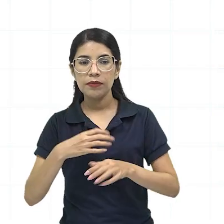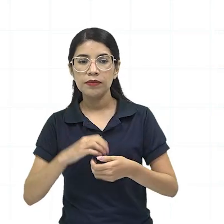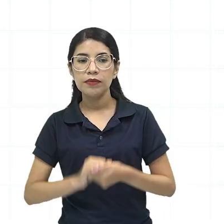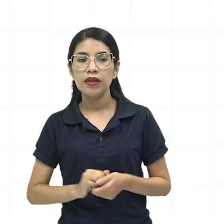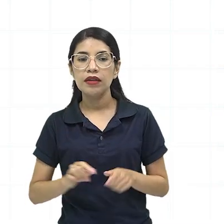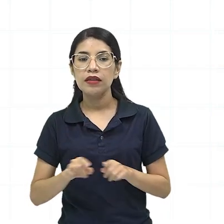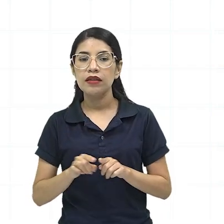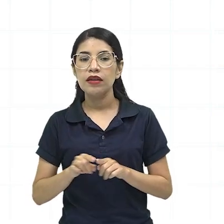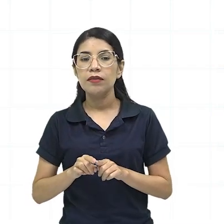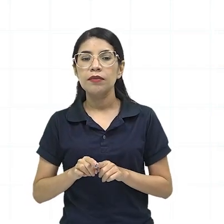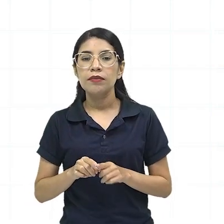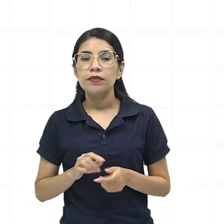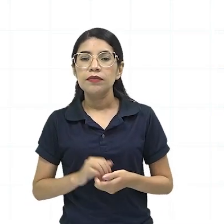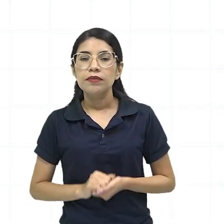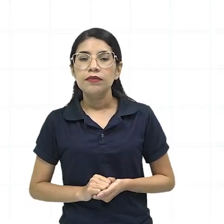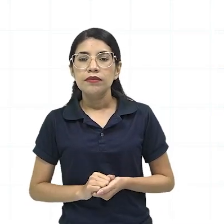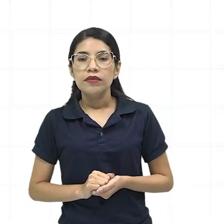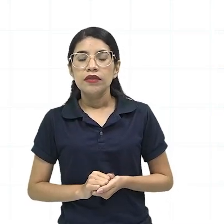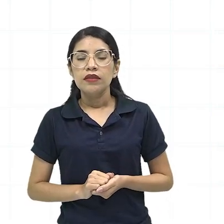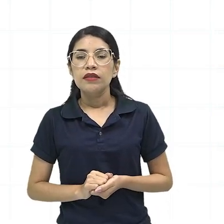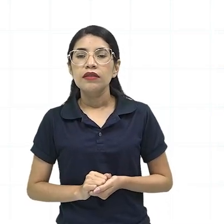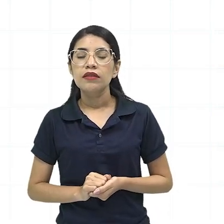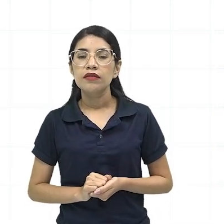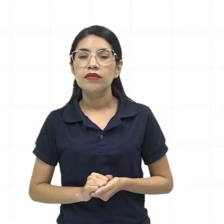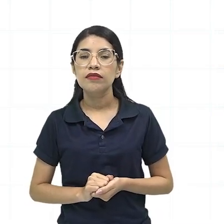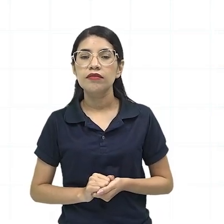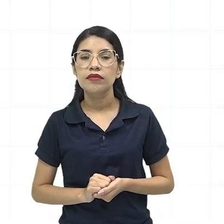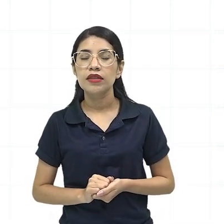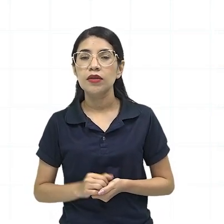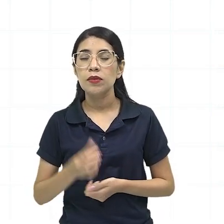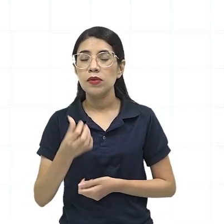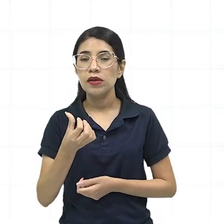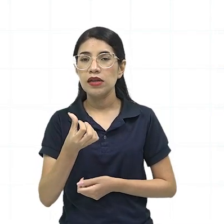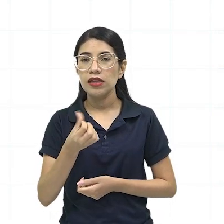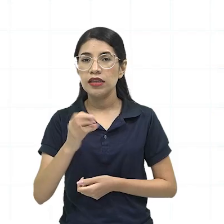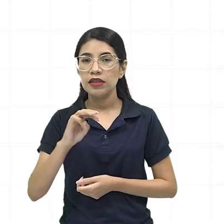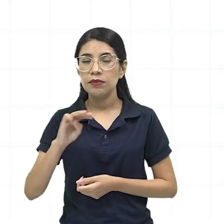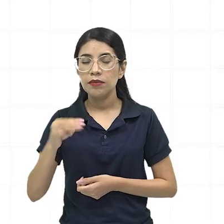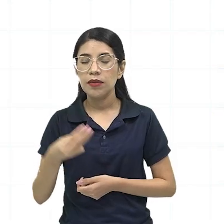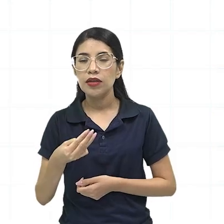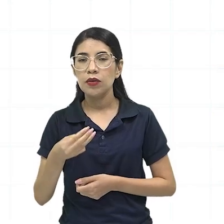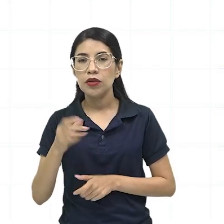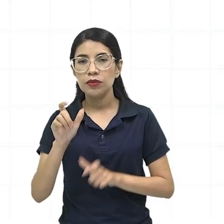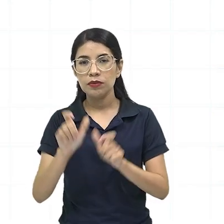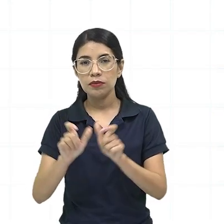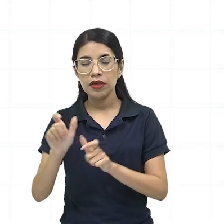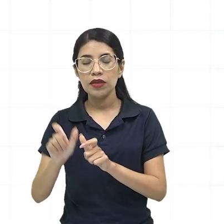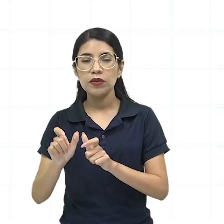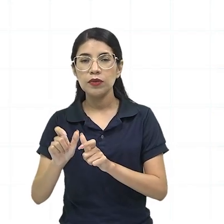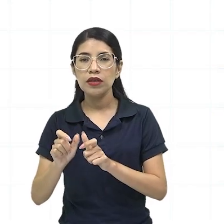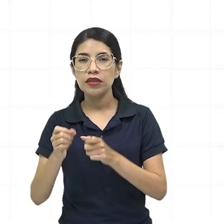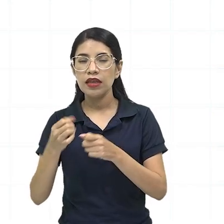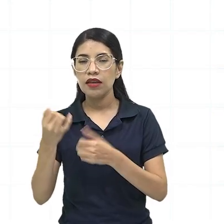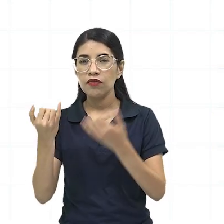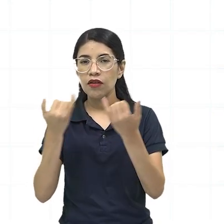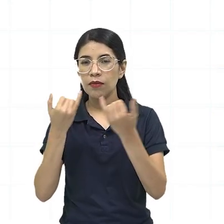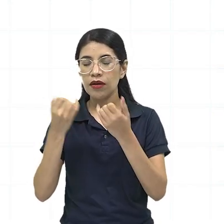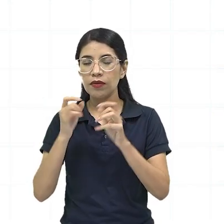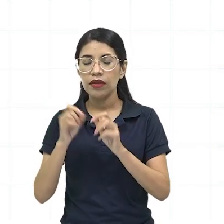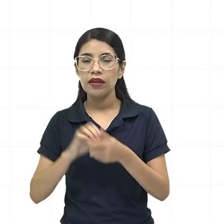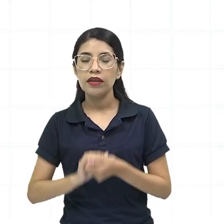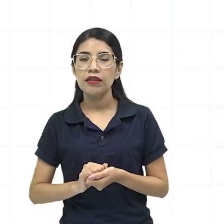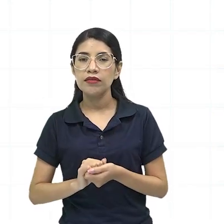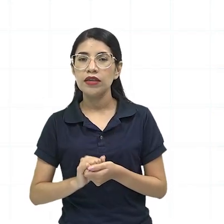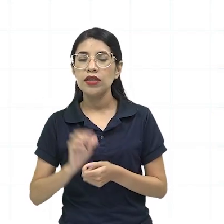está conversando com alguém online. 6 milhões de jovens reportaram que receberam imagens